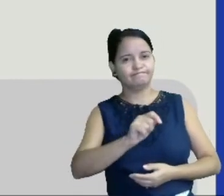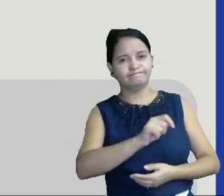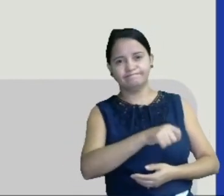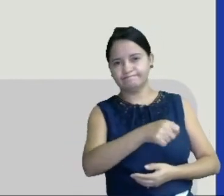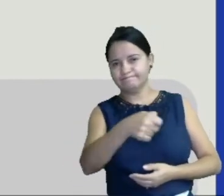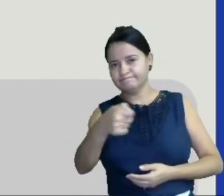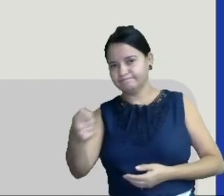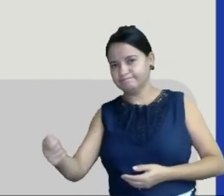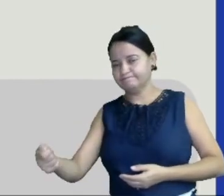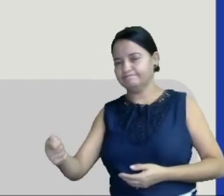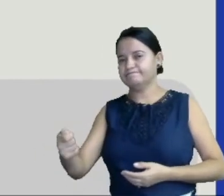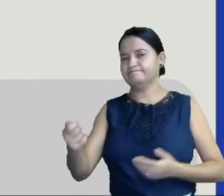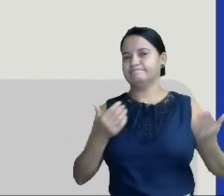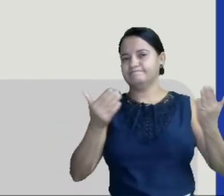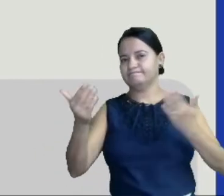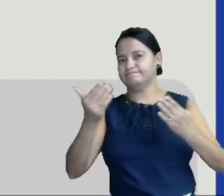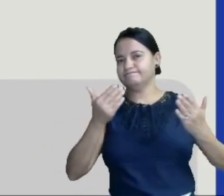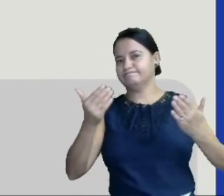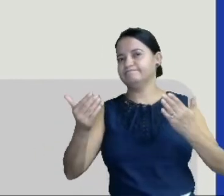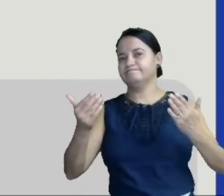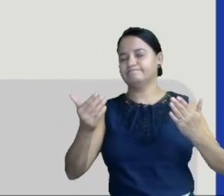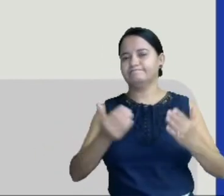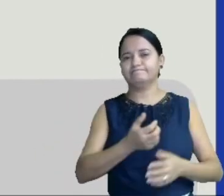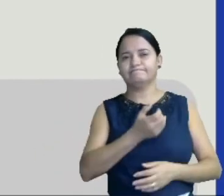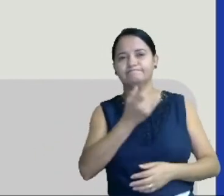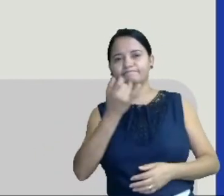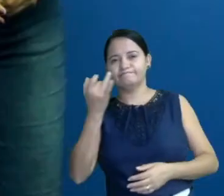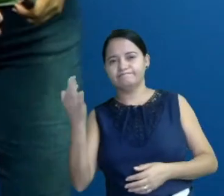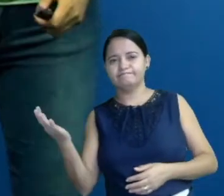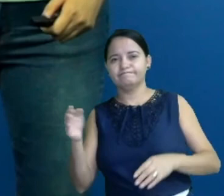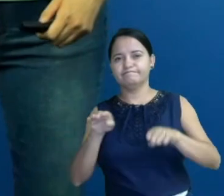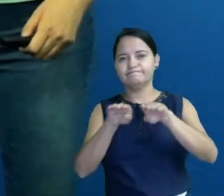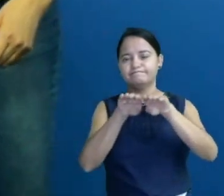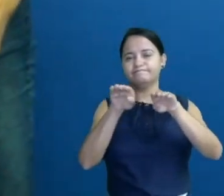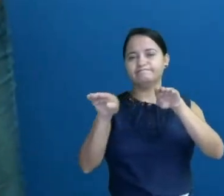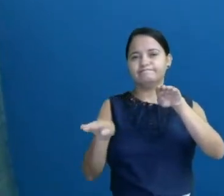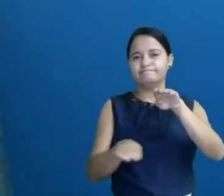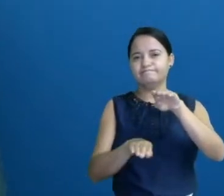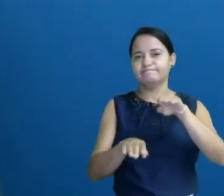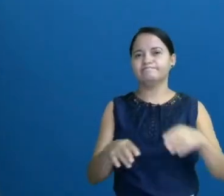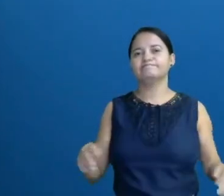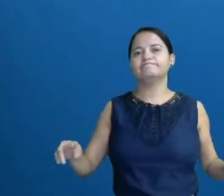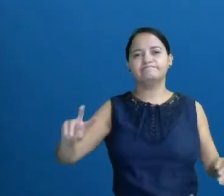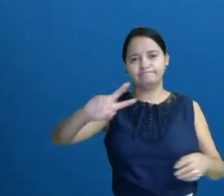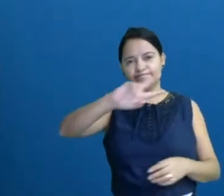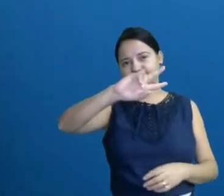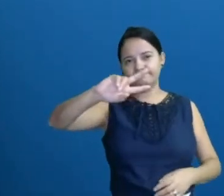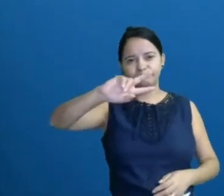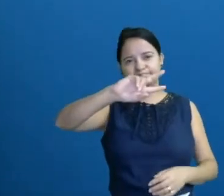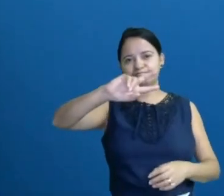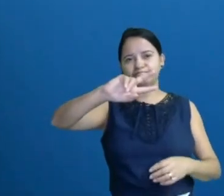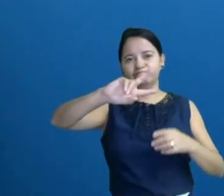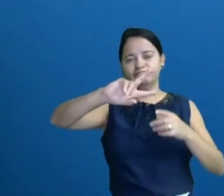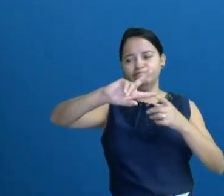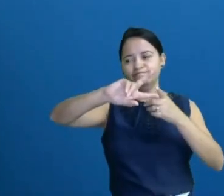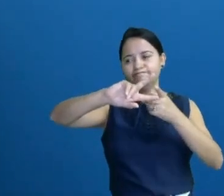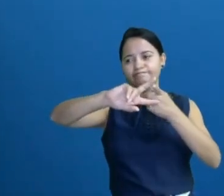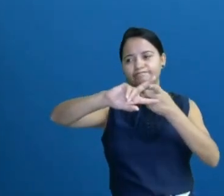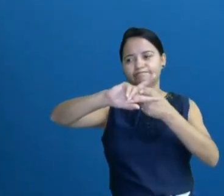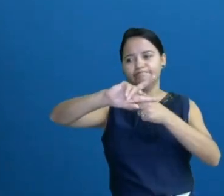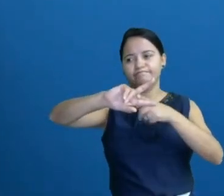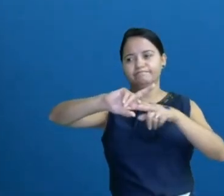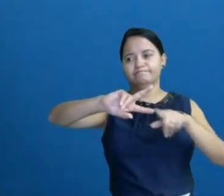comparação de quantidade quando elas são desiguais então maior que veja que a abertura